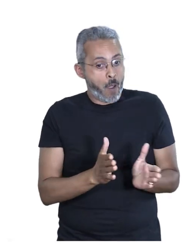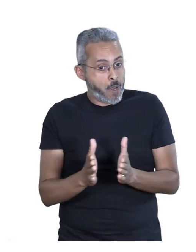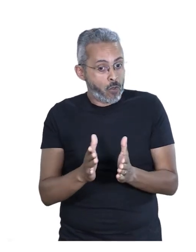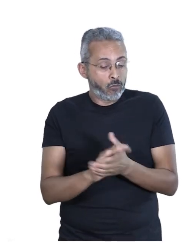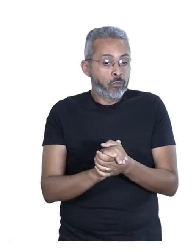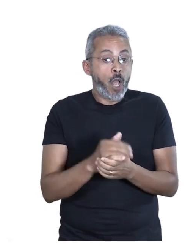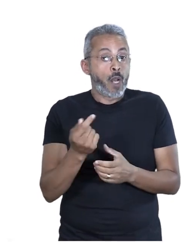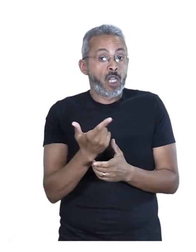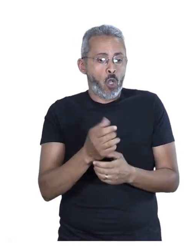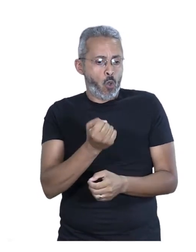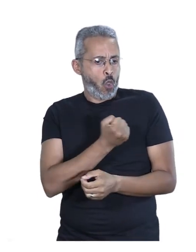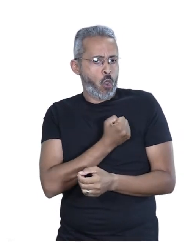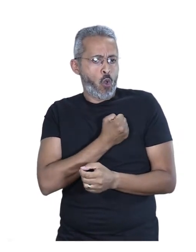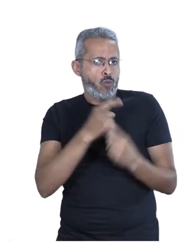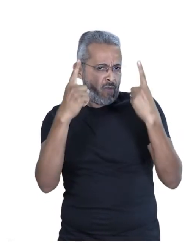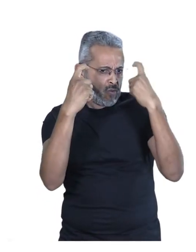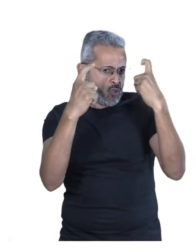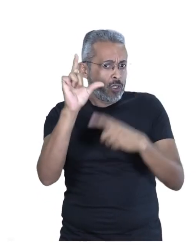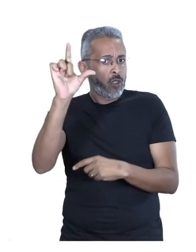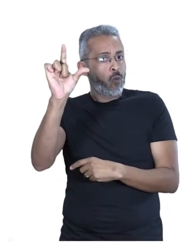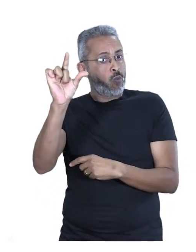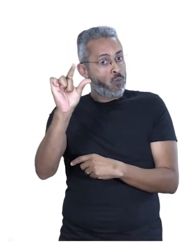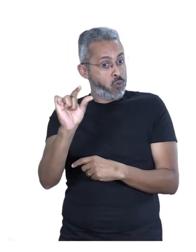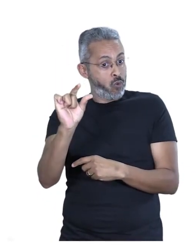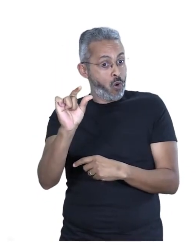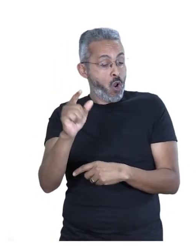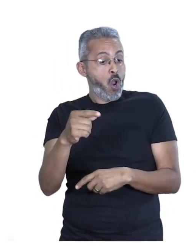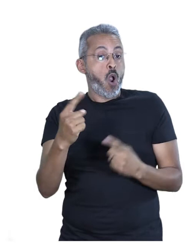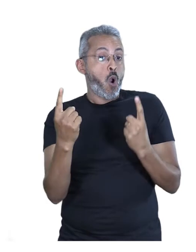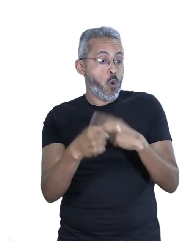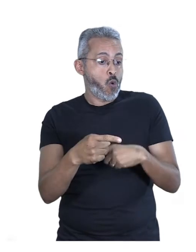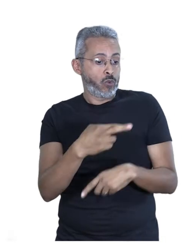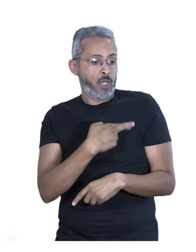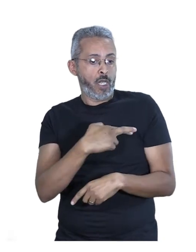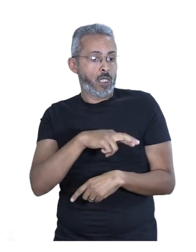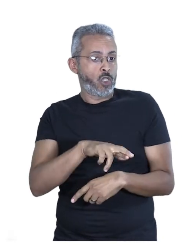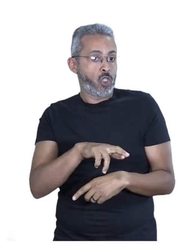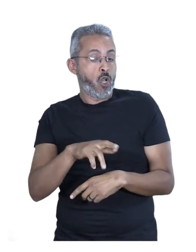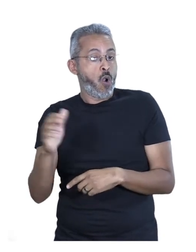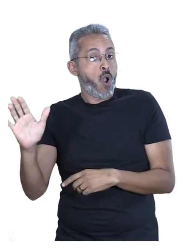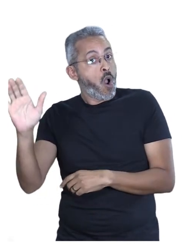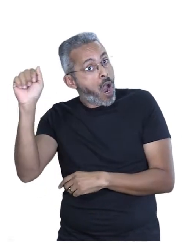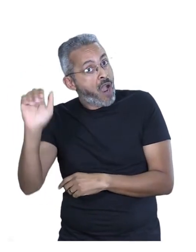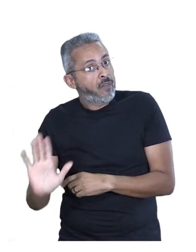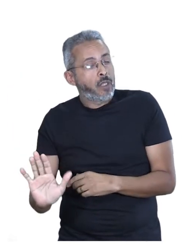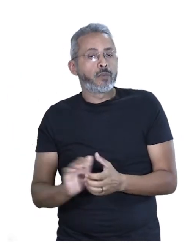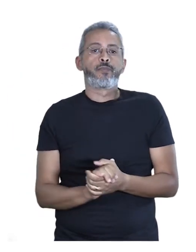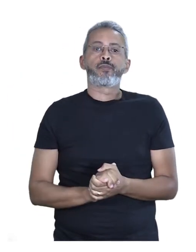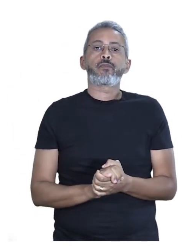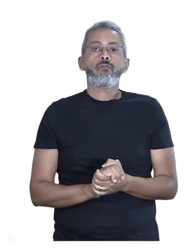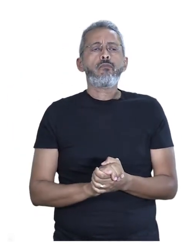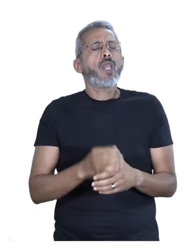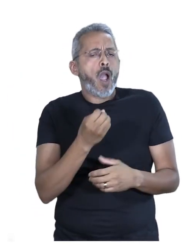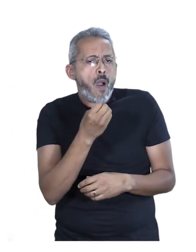para que os índices de violência contra centros religiosos afros diminuam. Consequência, seria uma boa proposta